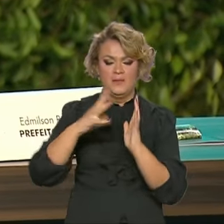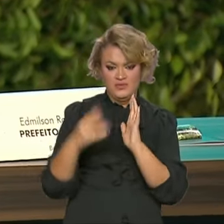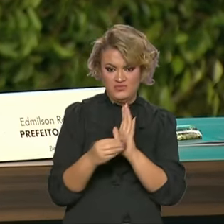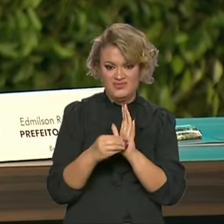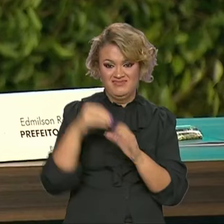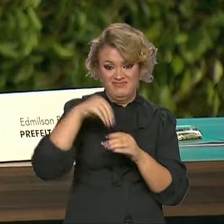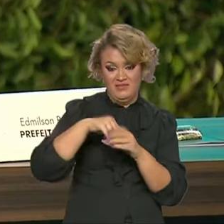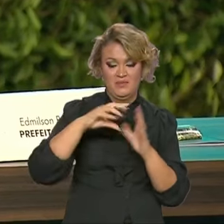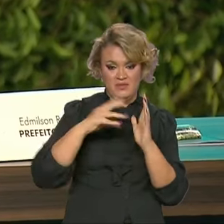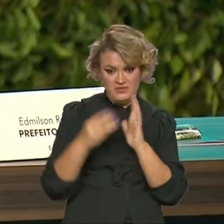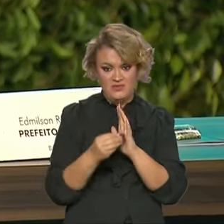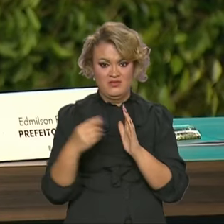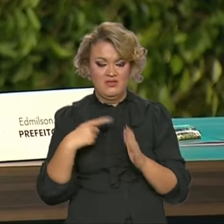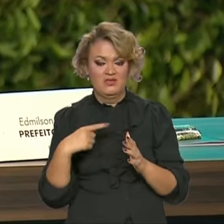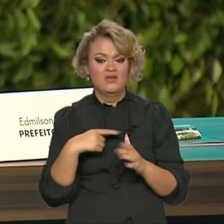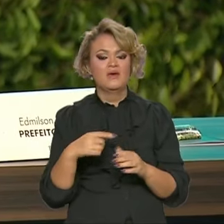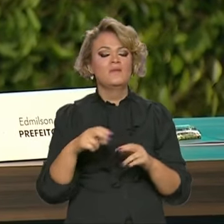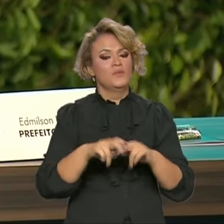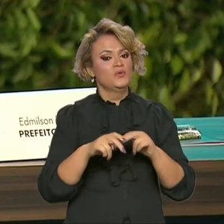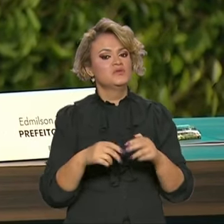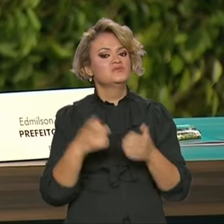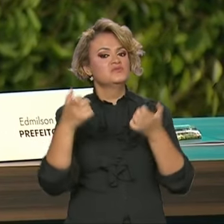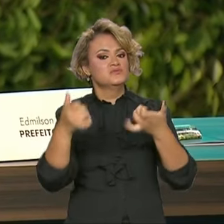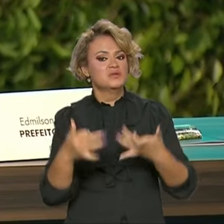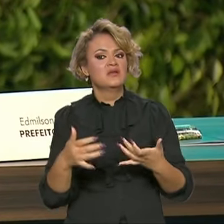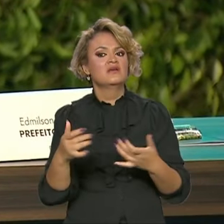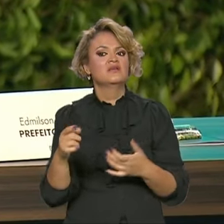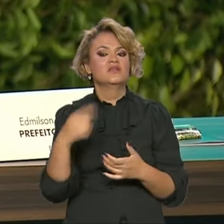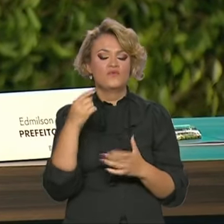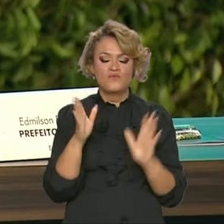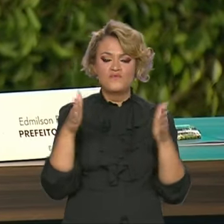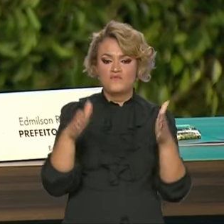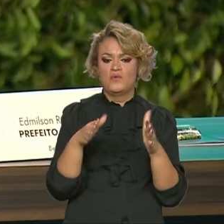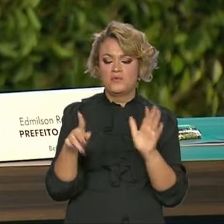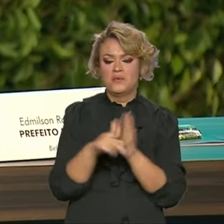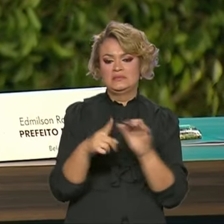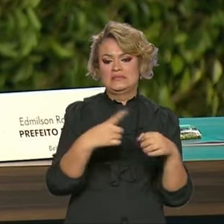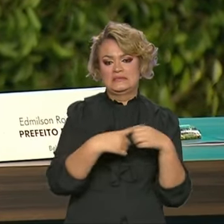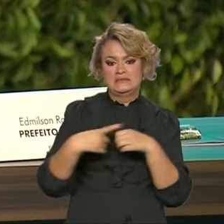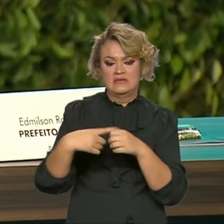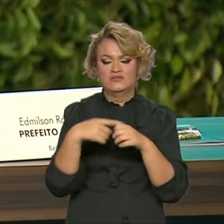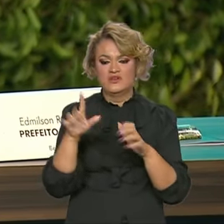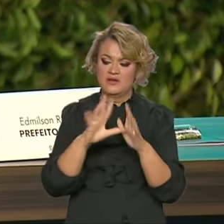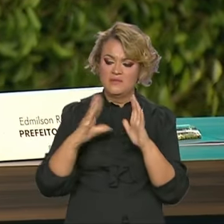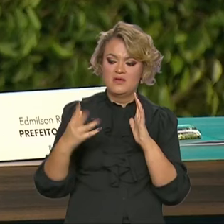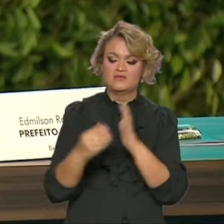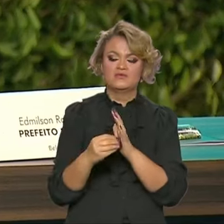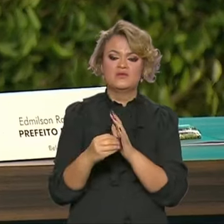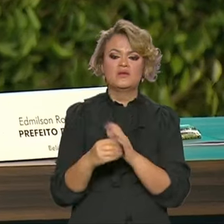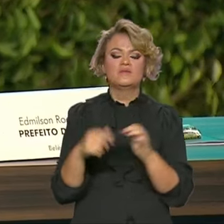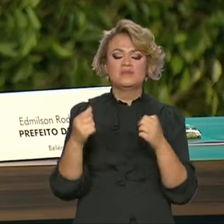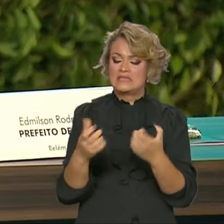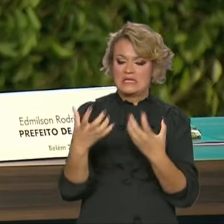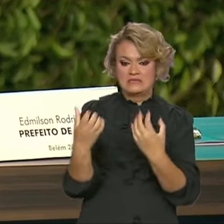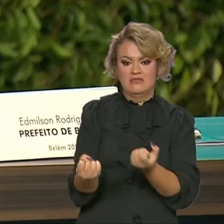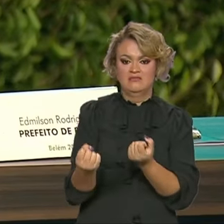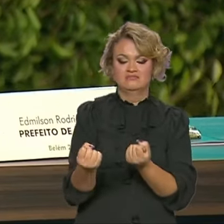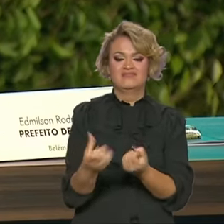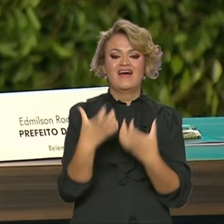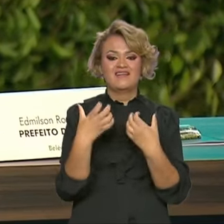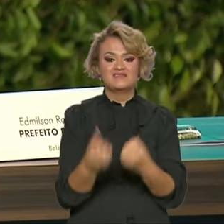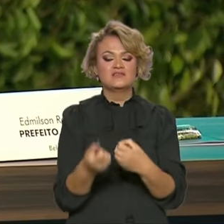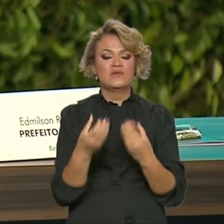por isto, expressamos nosso desejo de que o Fórum das Cidades Amazônicas seja acolhido